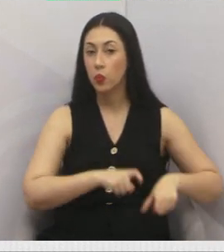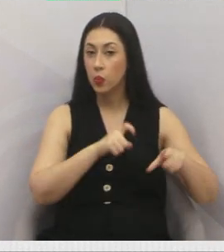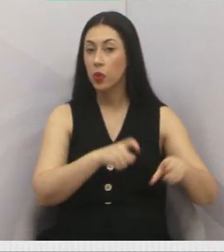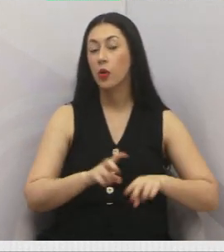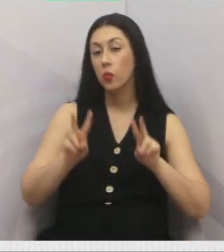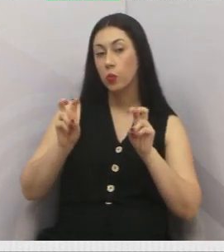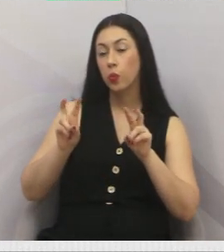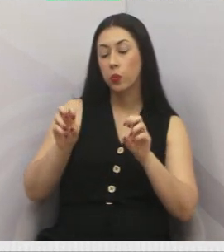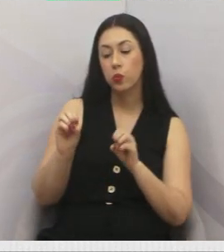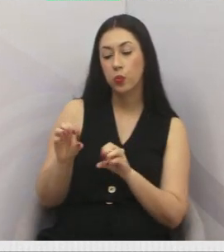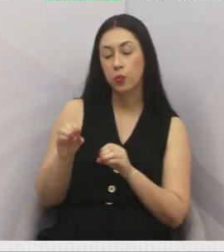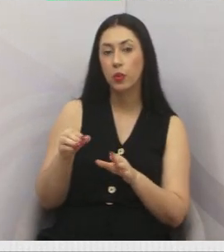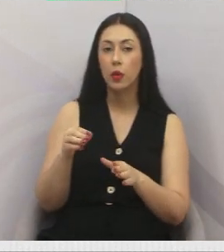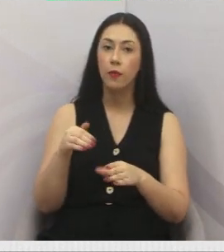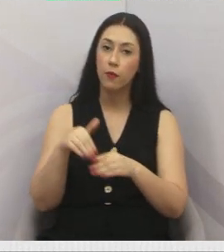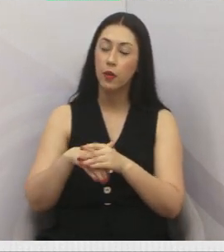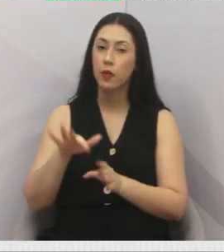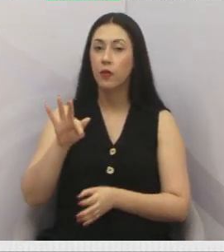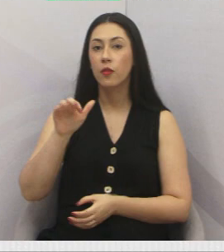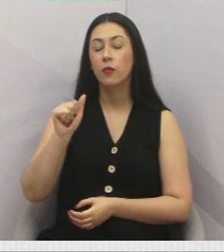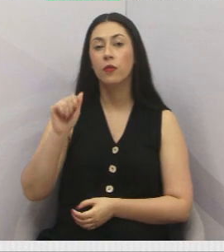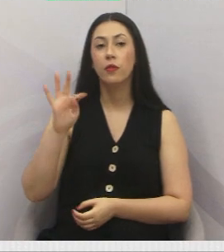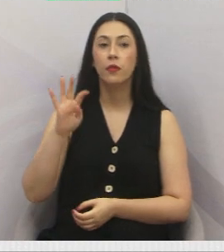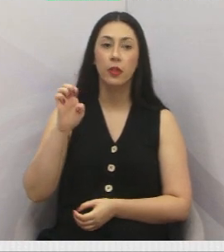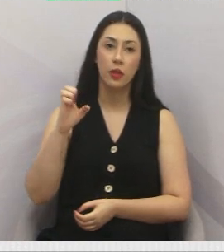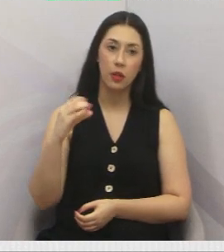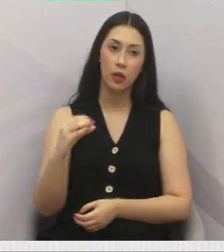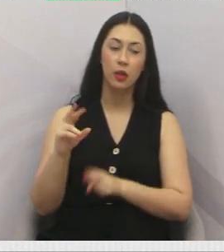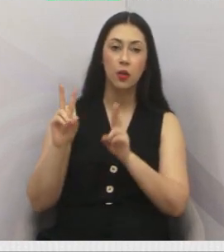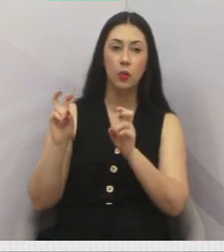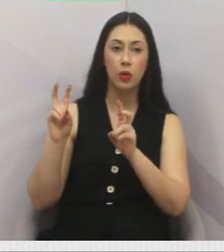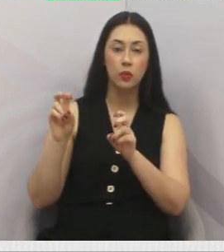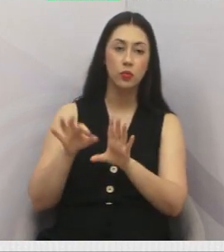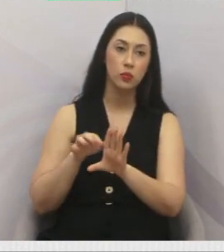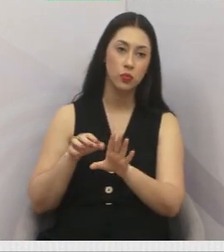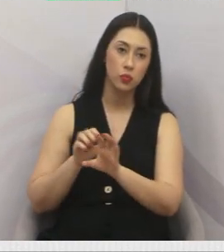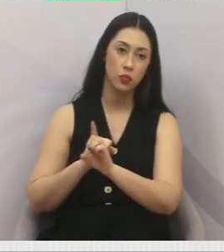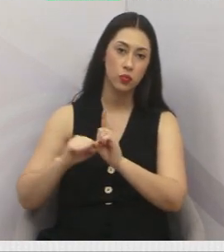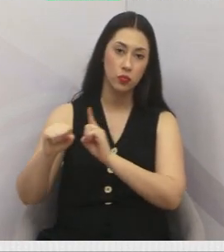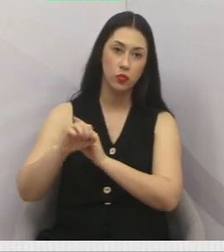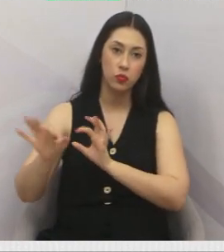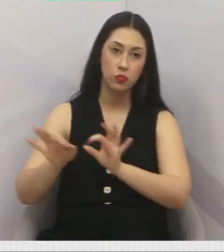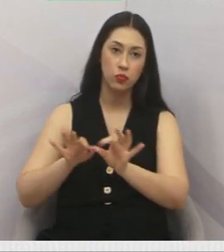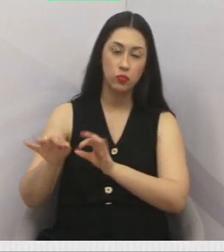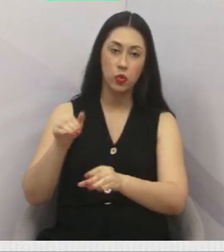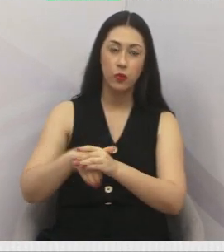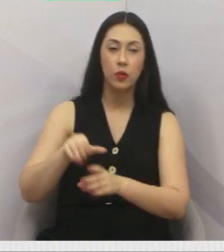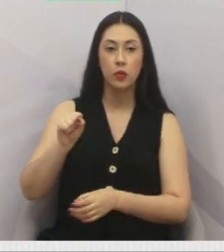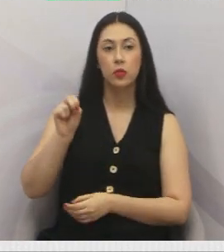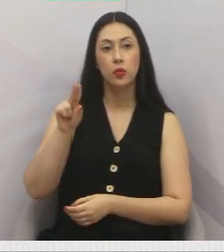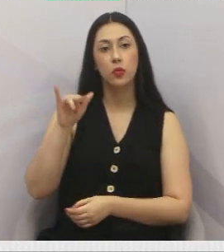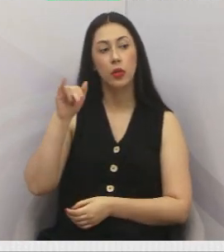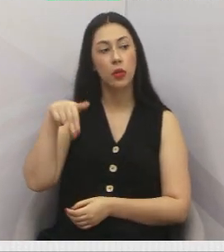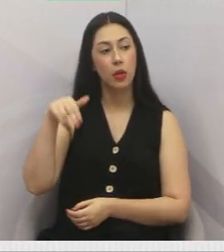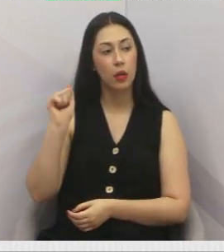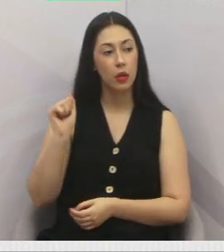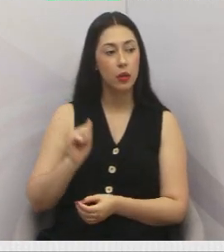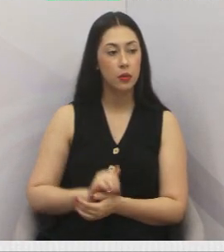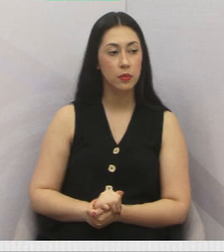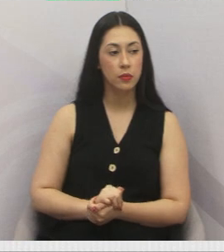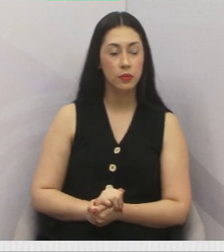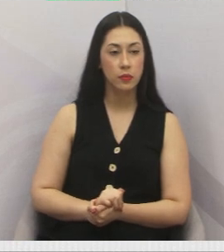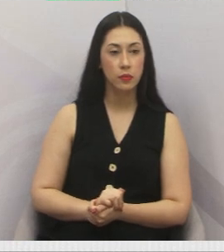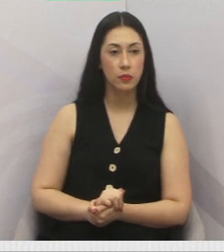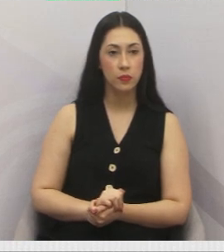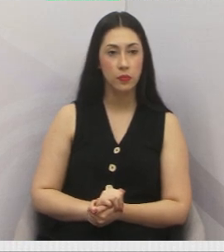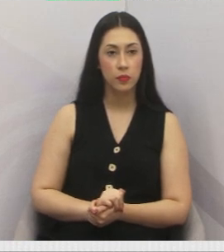Segmento de Entidades Acadêmicas, um voto, FATEC Jacareí. Segmento Organização da Sociedade Civil, O voto Suinam, Instituto Socioambiental.